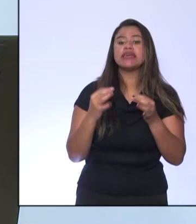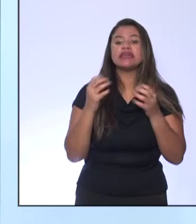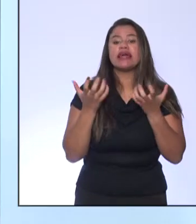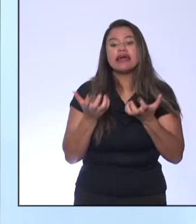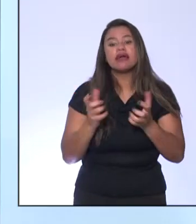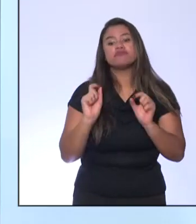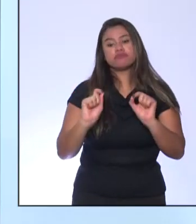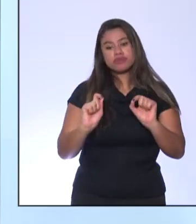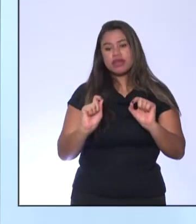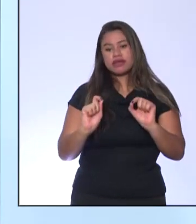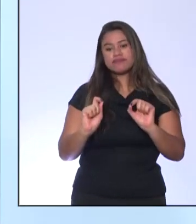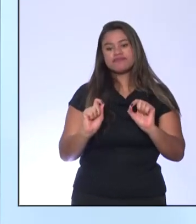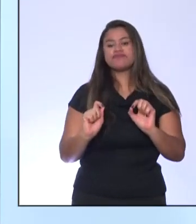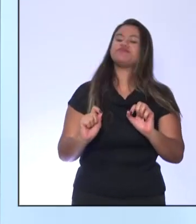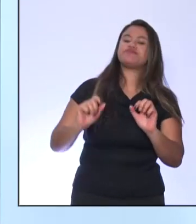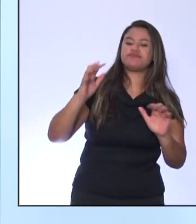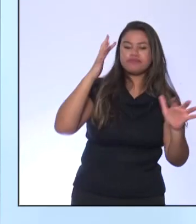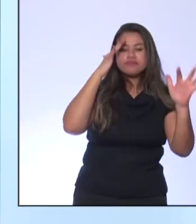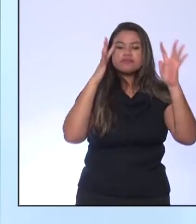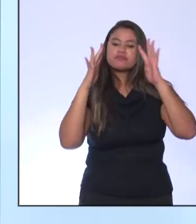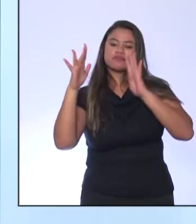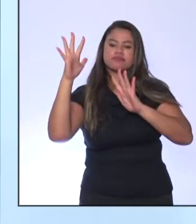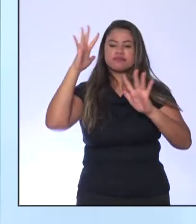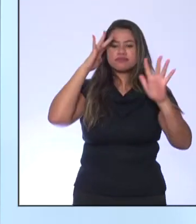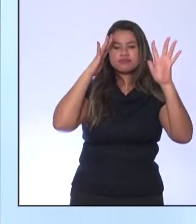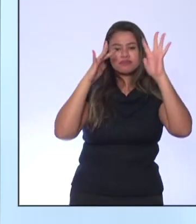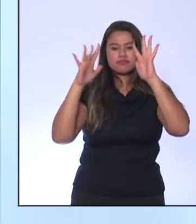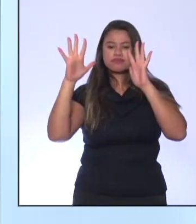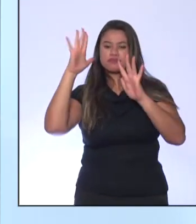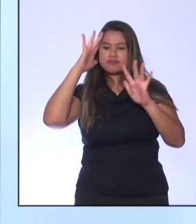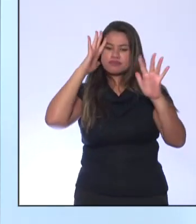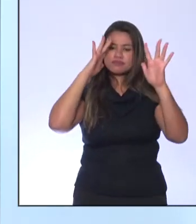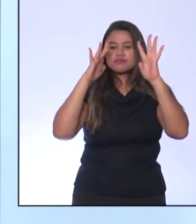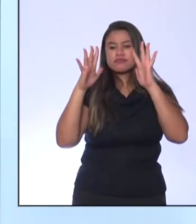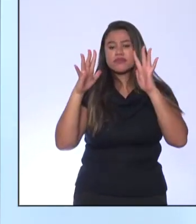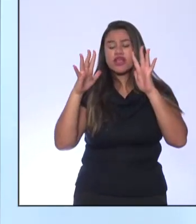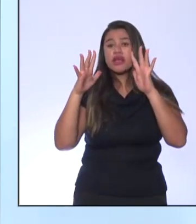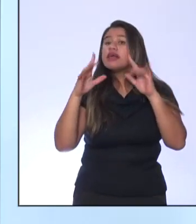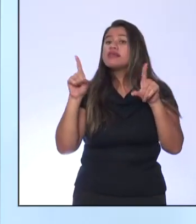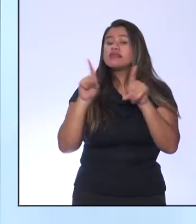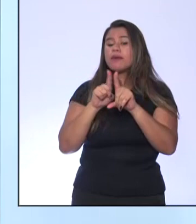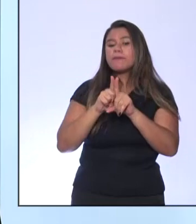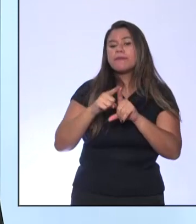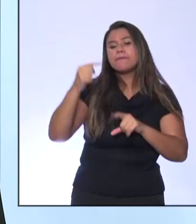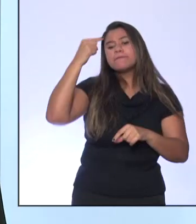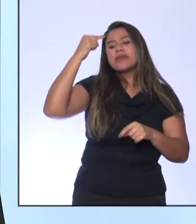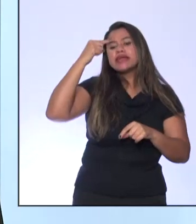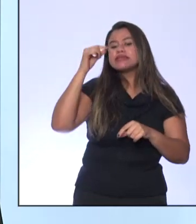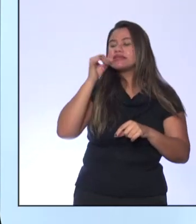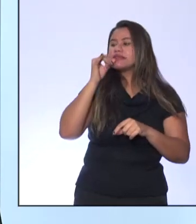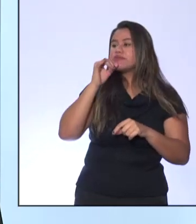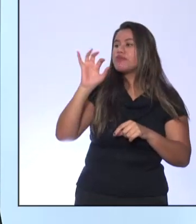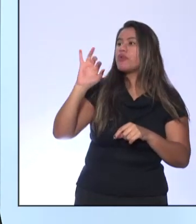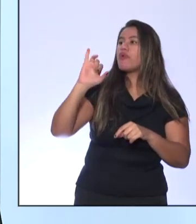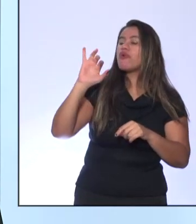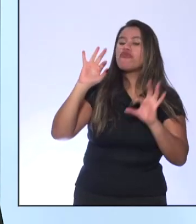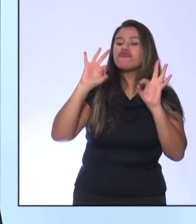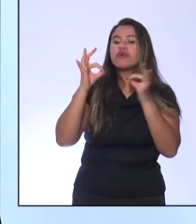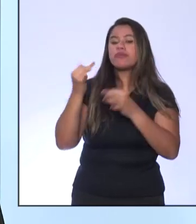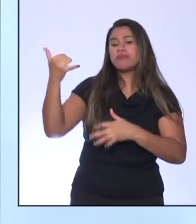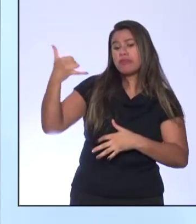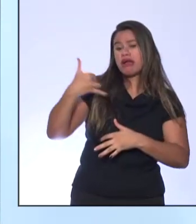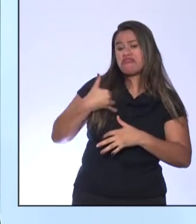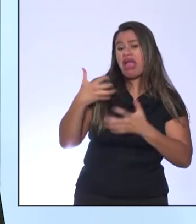Pensem nessas coisas, pensem como vocês se sentem quando vocês ouvem alguém falar isso para